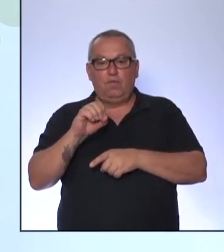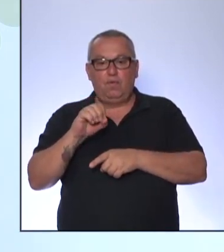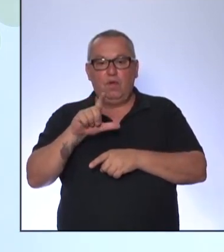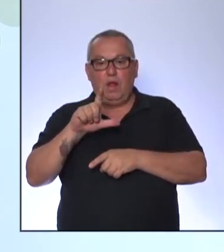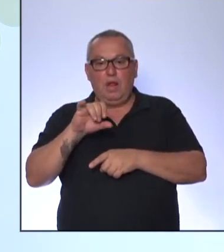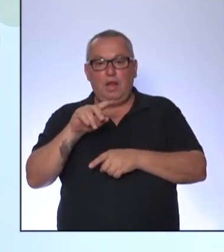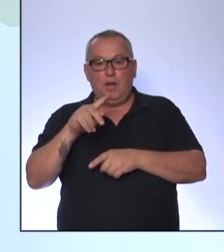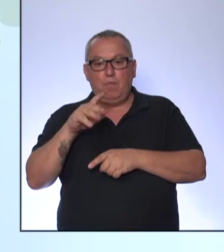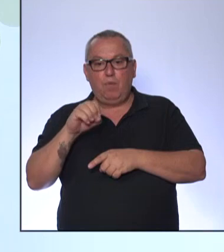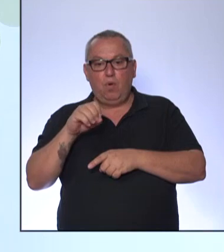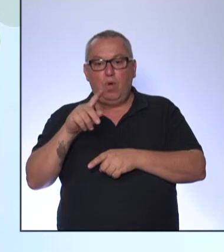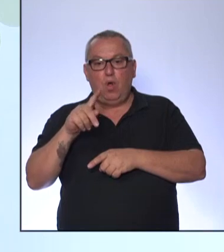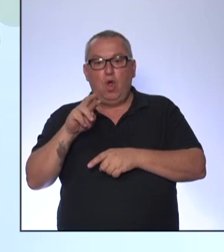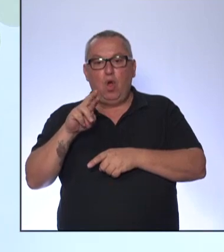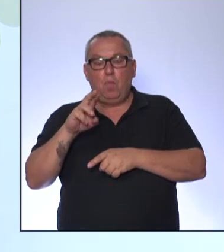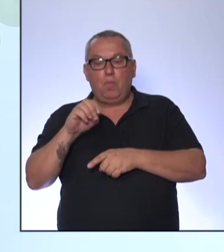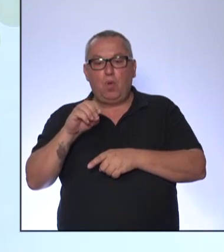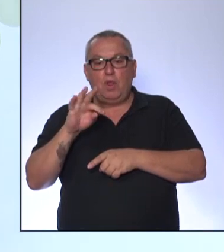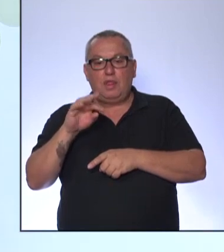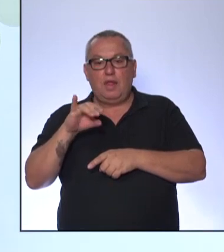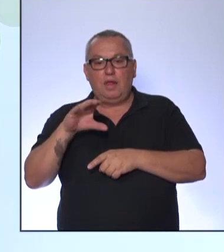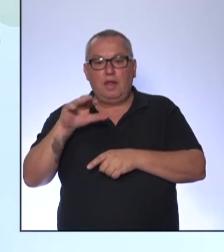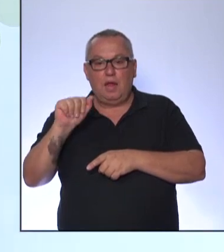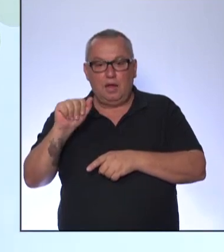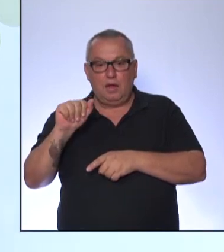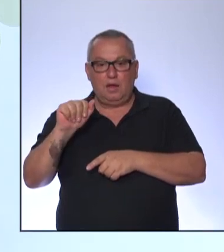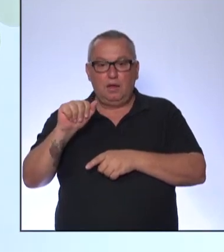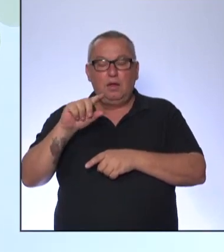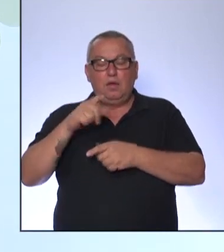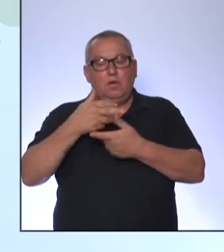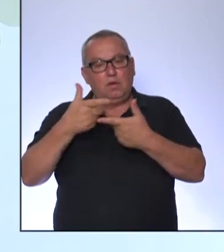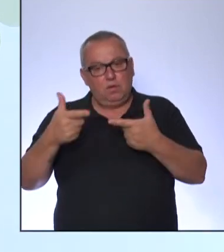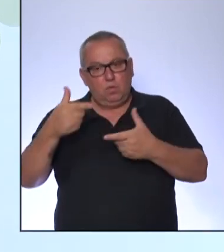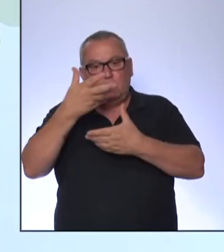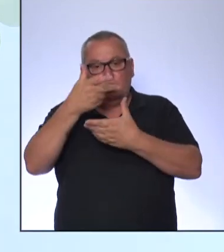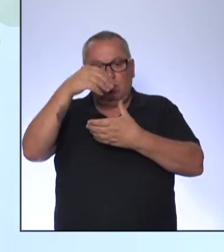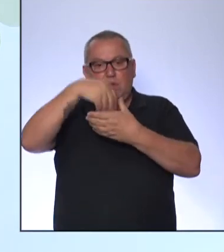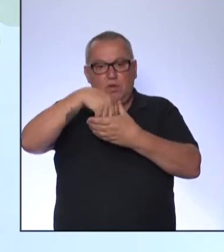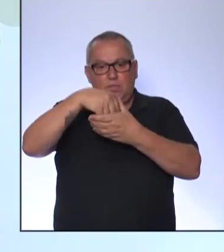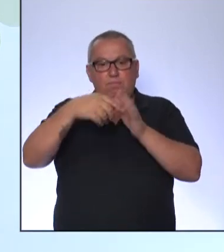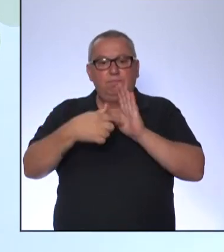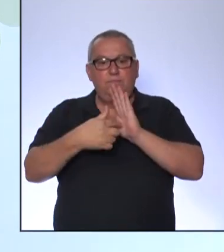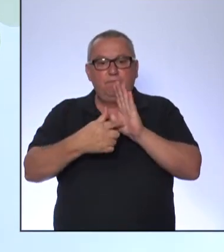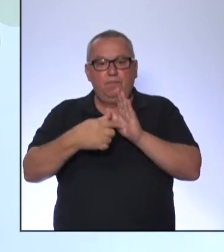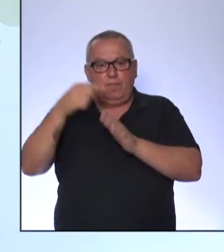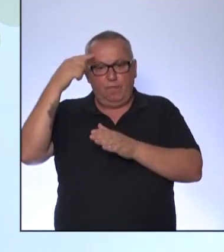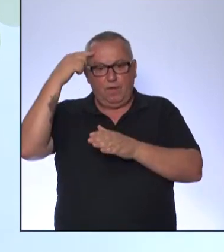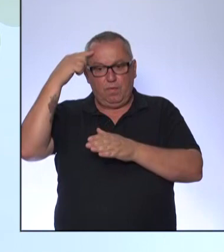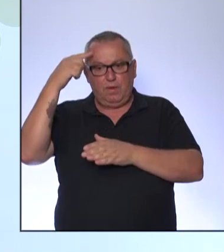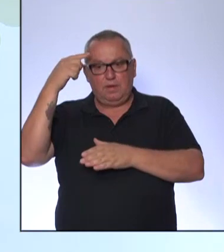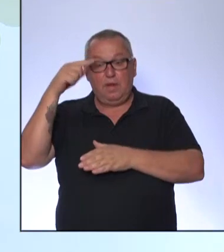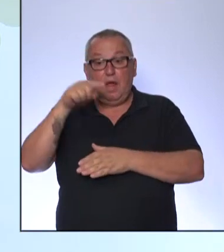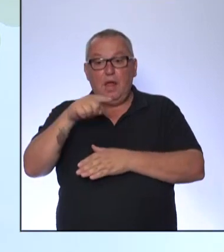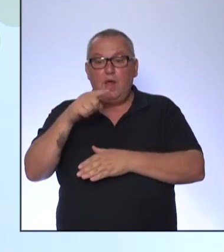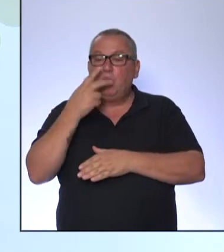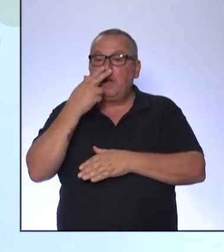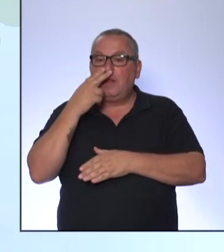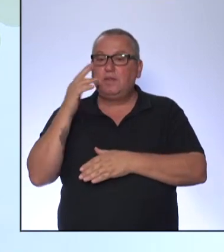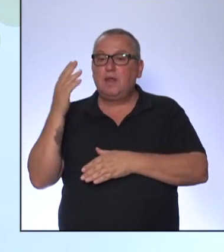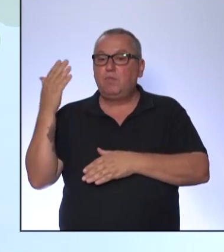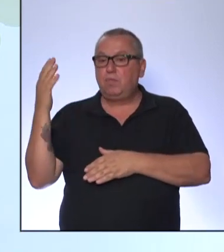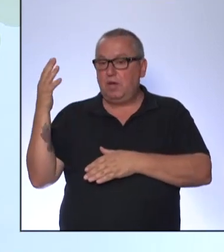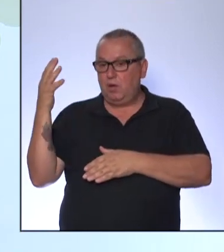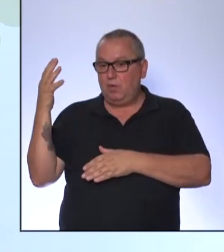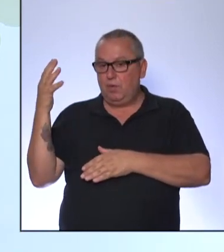fosfolipoproteica. Isso está relacionado com os componentes que ela apresenta. Pessoal, imaginem que isso daqui é um espelho, tá bom? Tudo